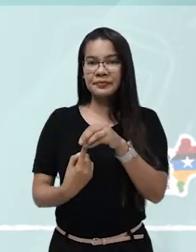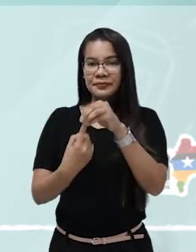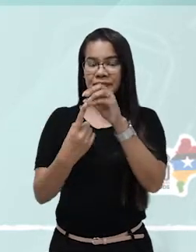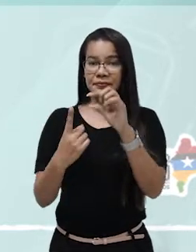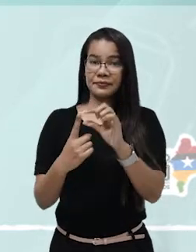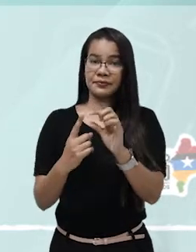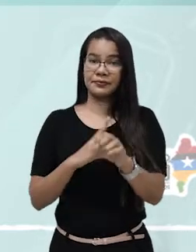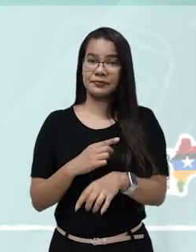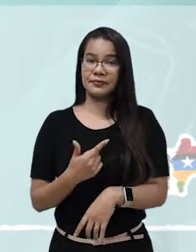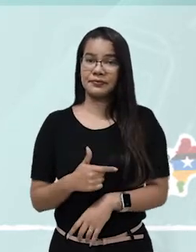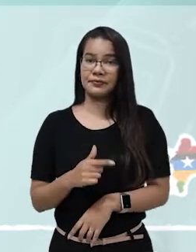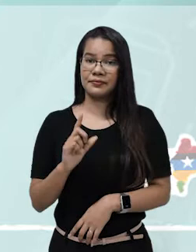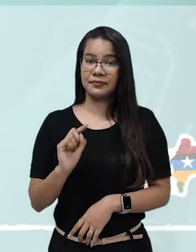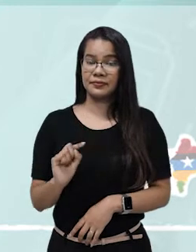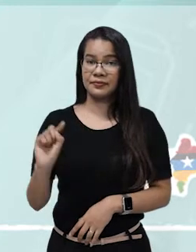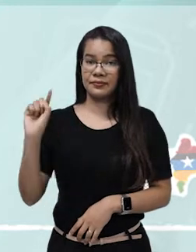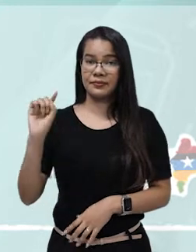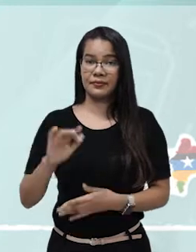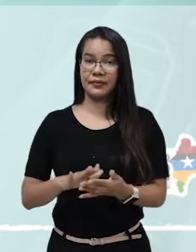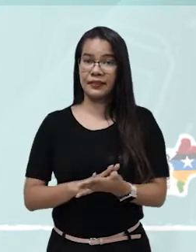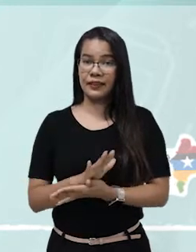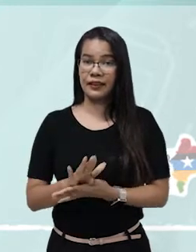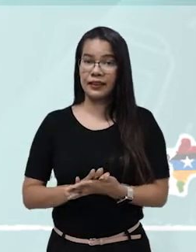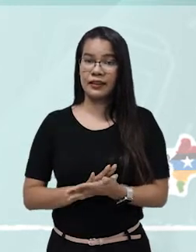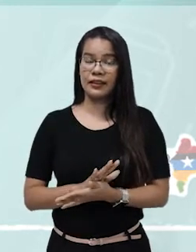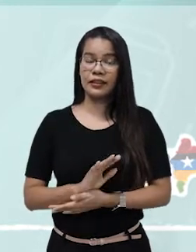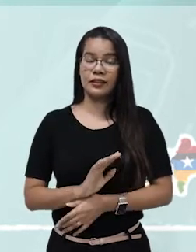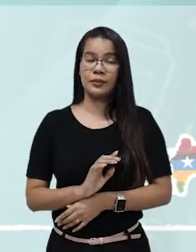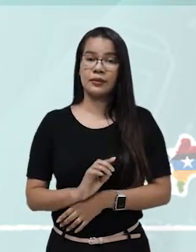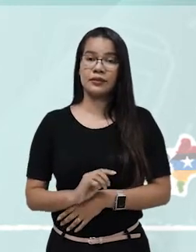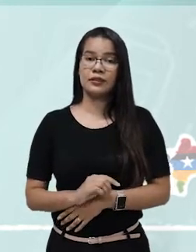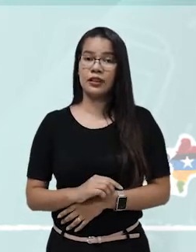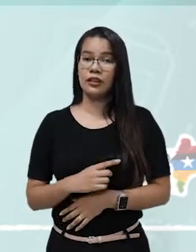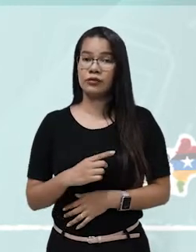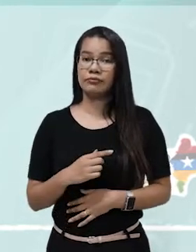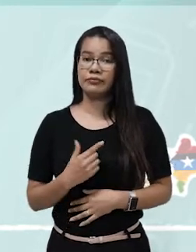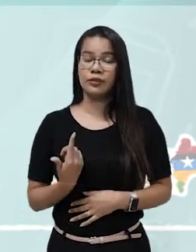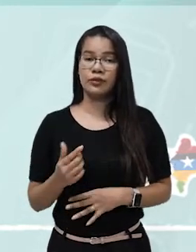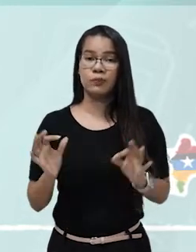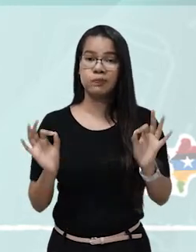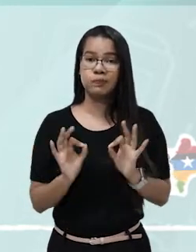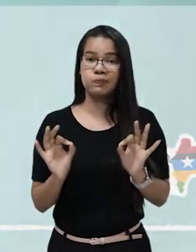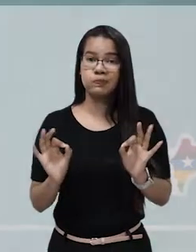tem acento em nenhuma das palavras é a opção B.